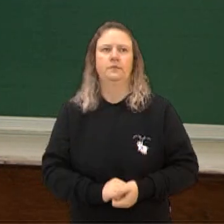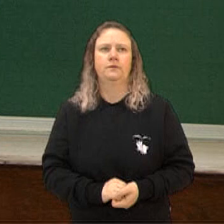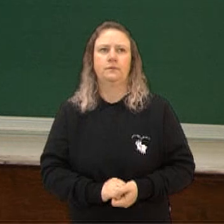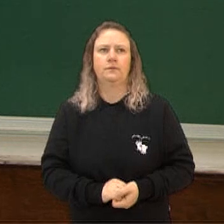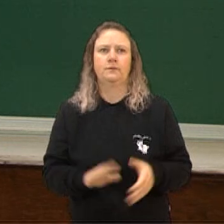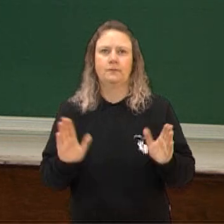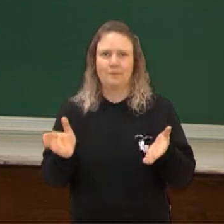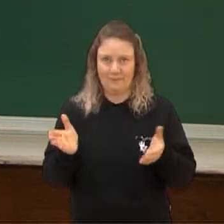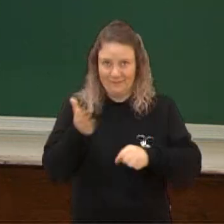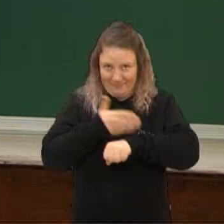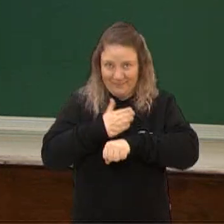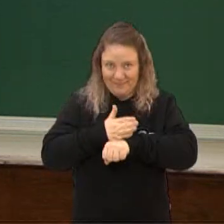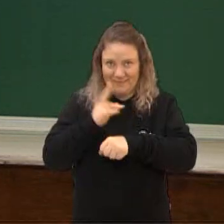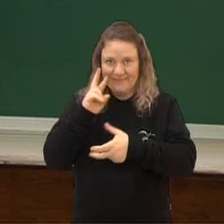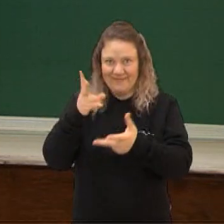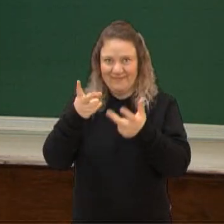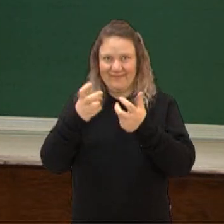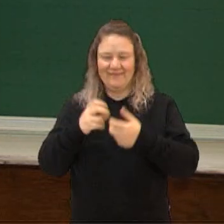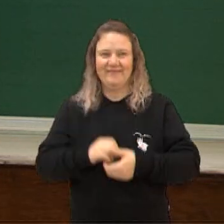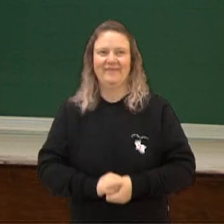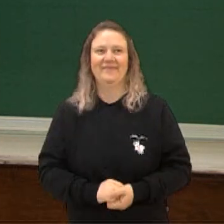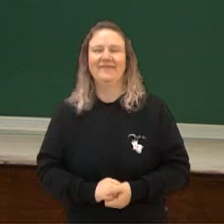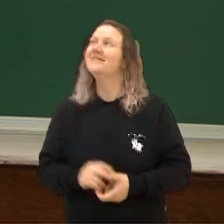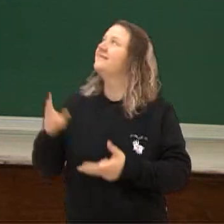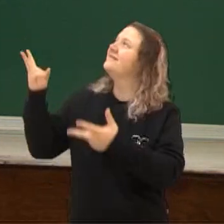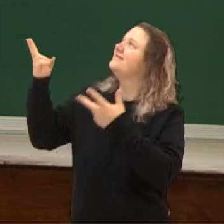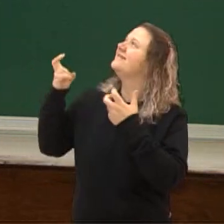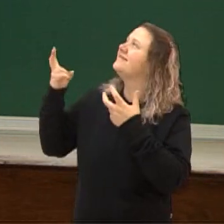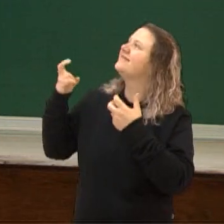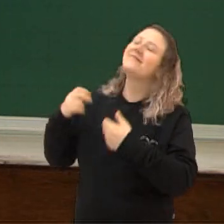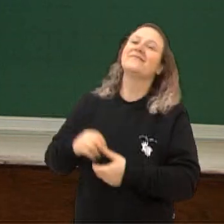vamos à resolução agora então? Muito bem.